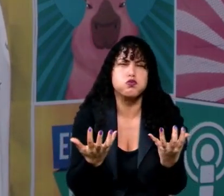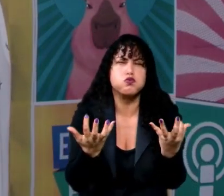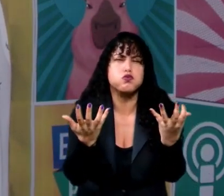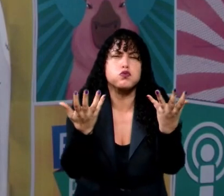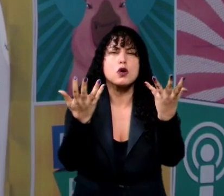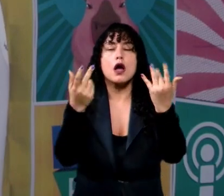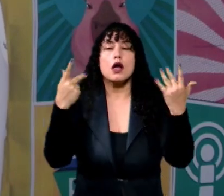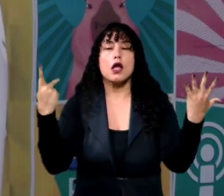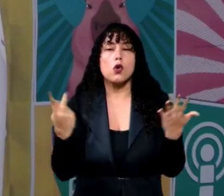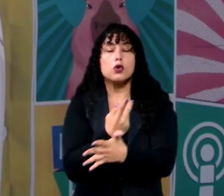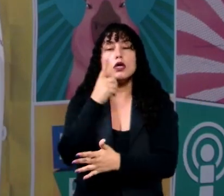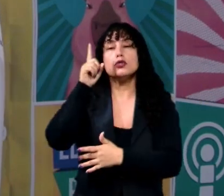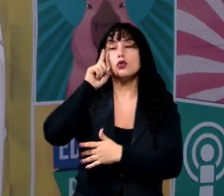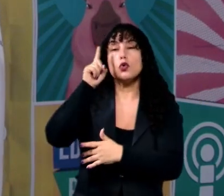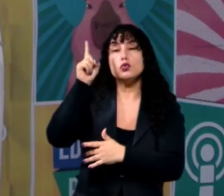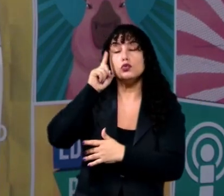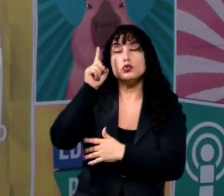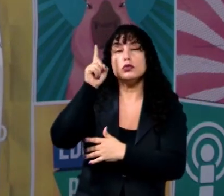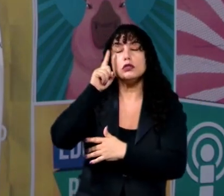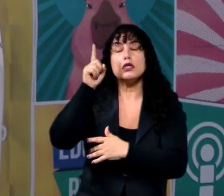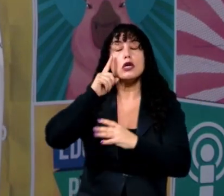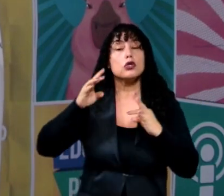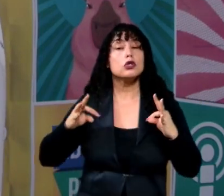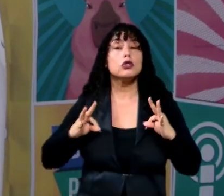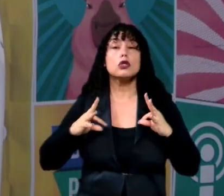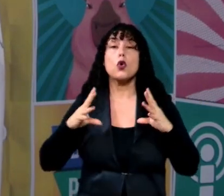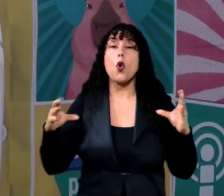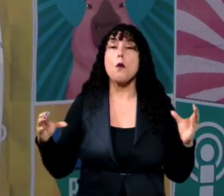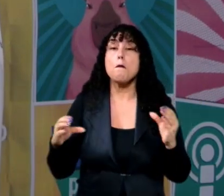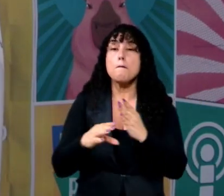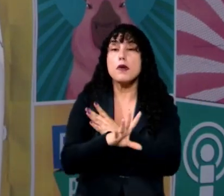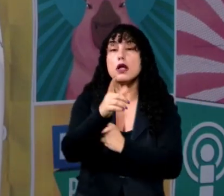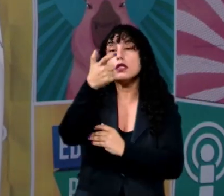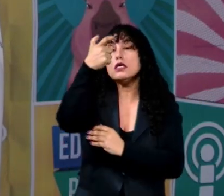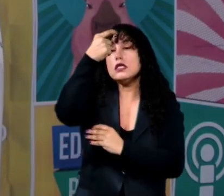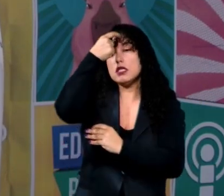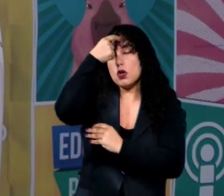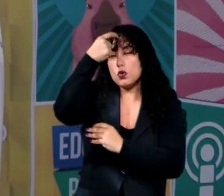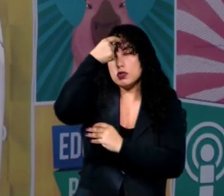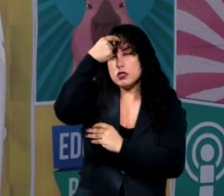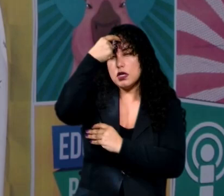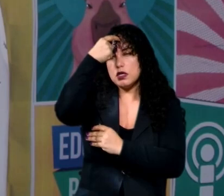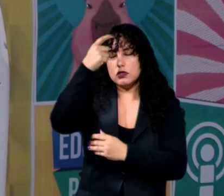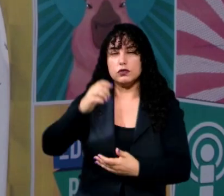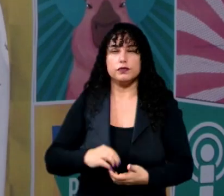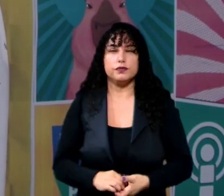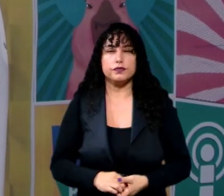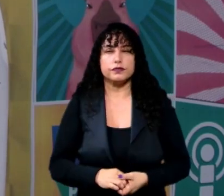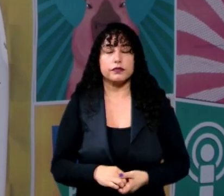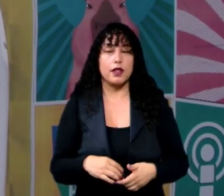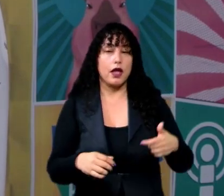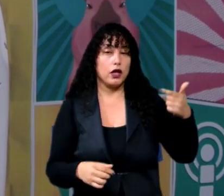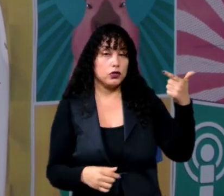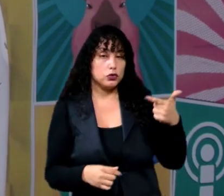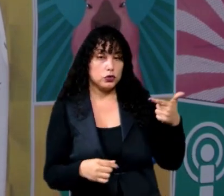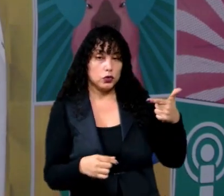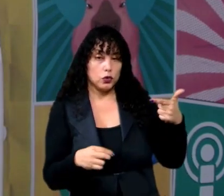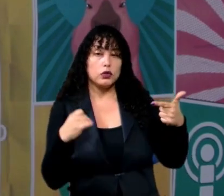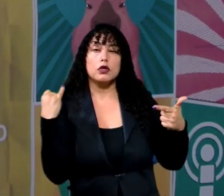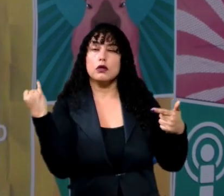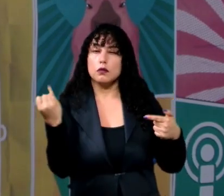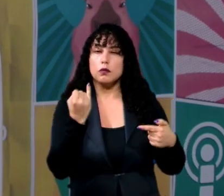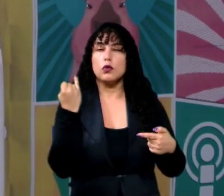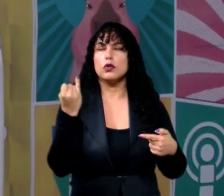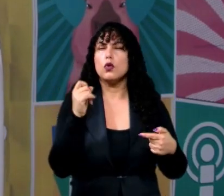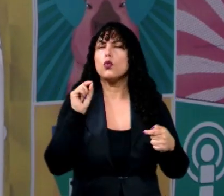no cotidiano de uma forma inteira, consciente. E aí a segunda coisa importante, o